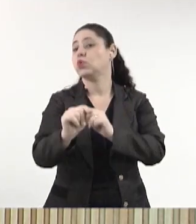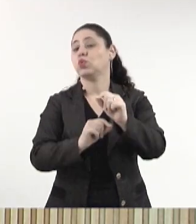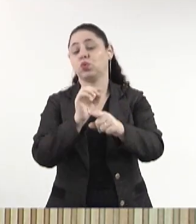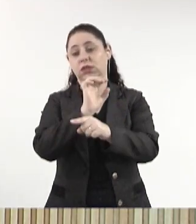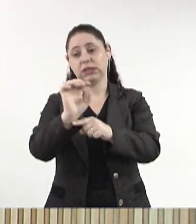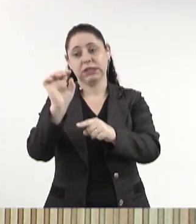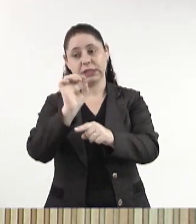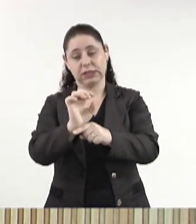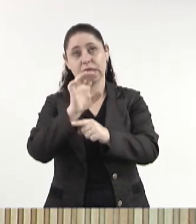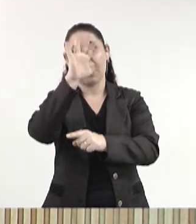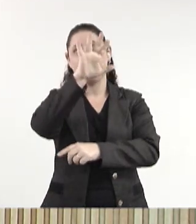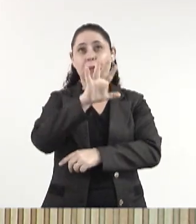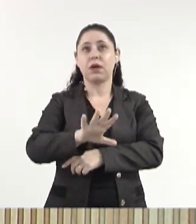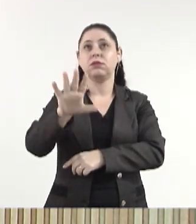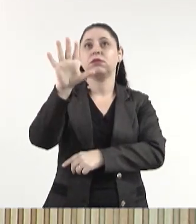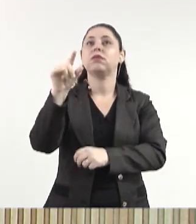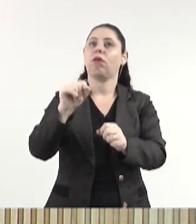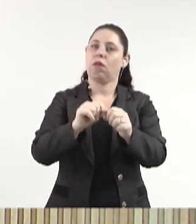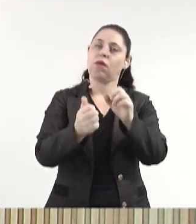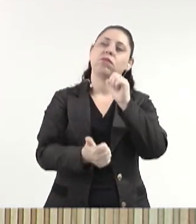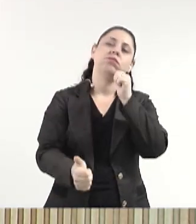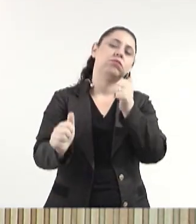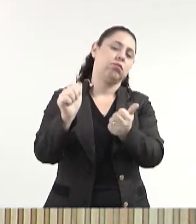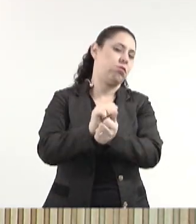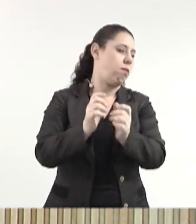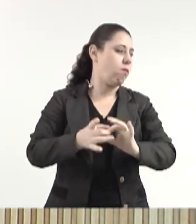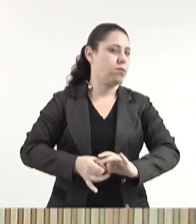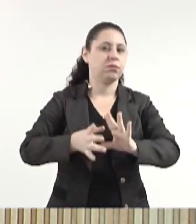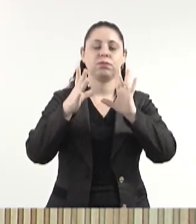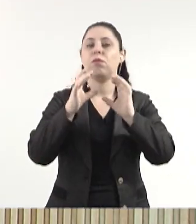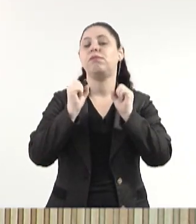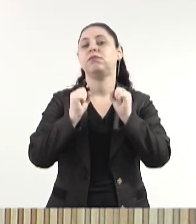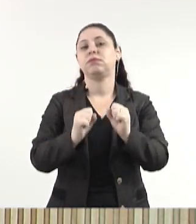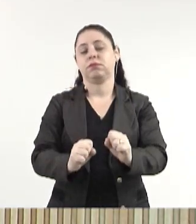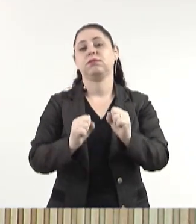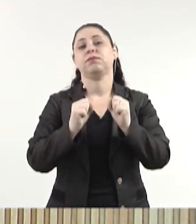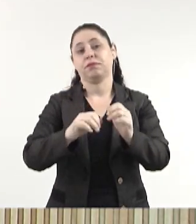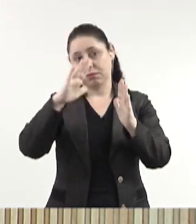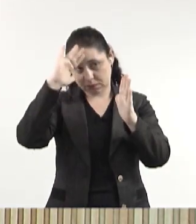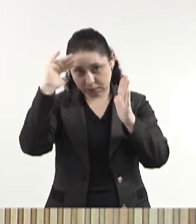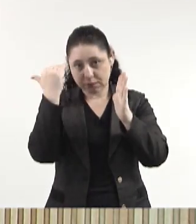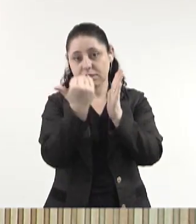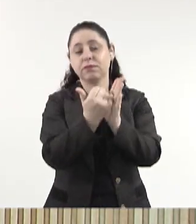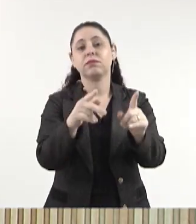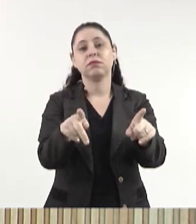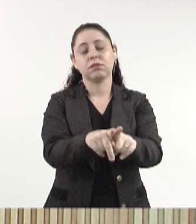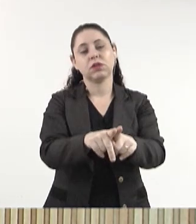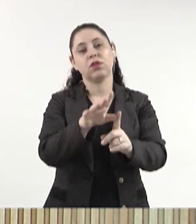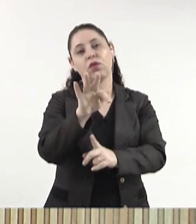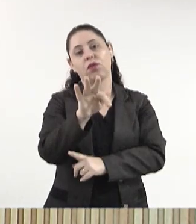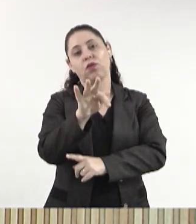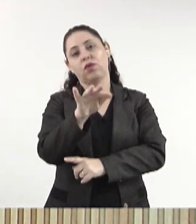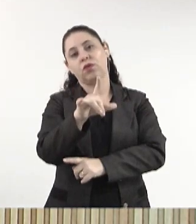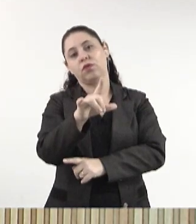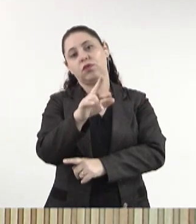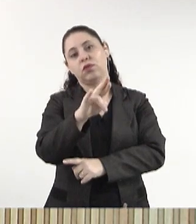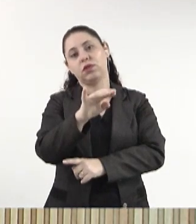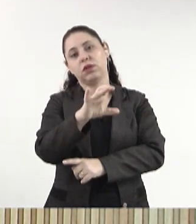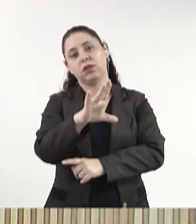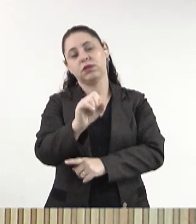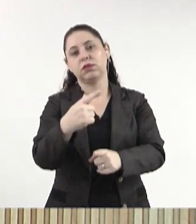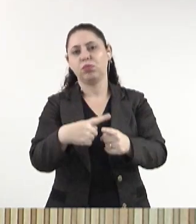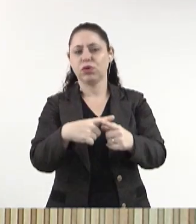estados brasileiros façam essa atualização, permitam que os papiloscopistas sejam reconhecidos também como peritos forenses, até